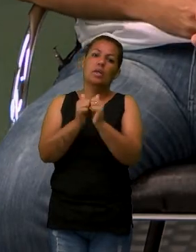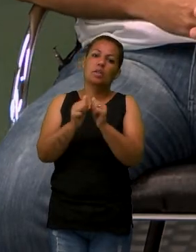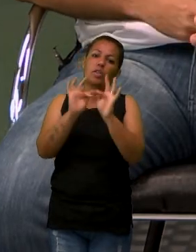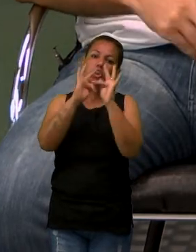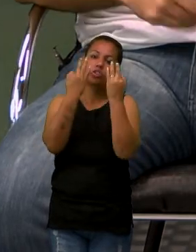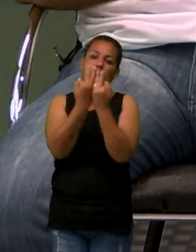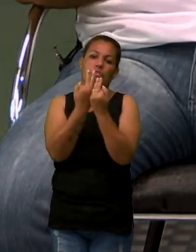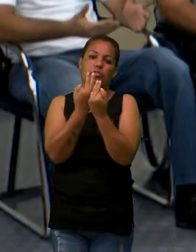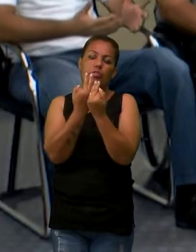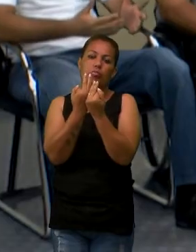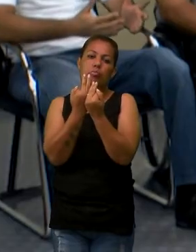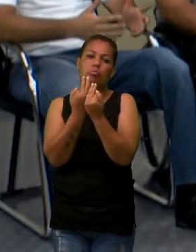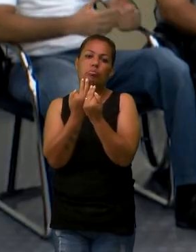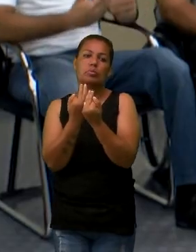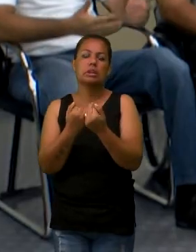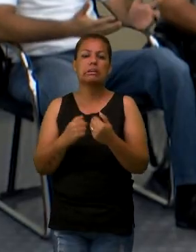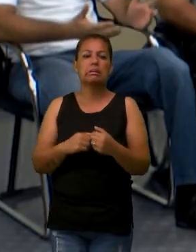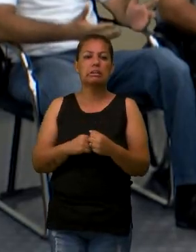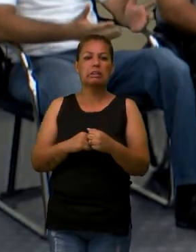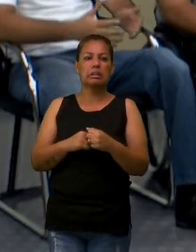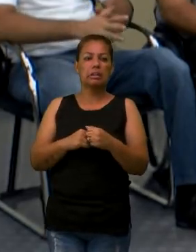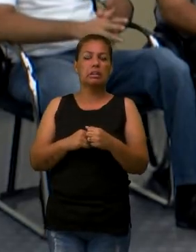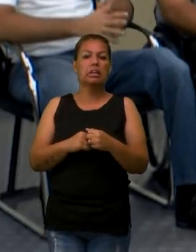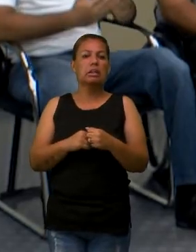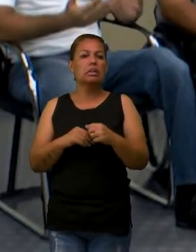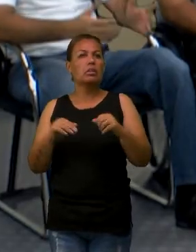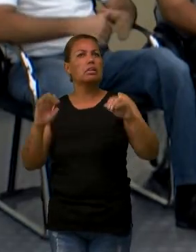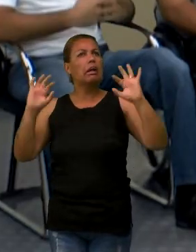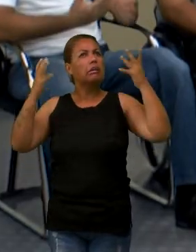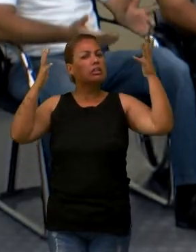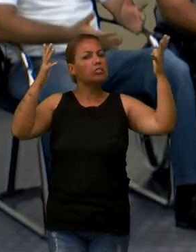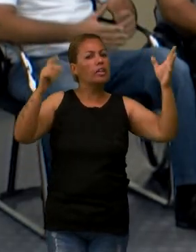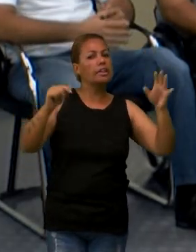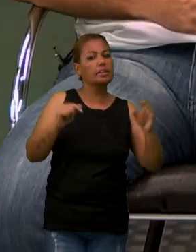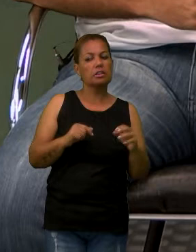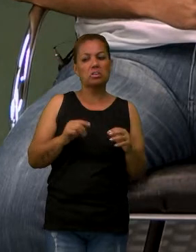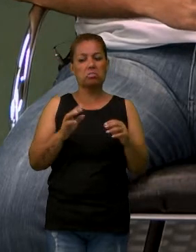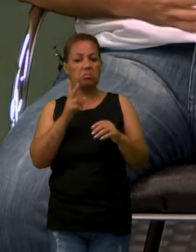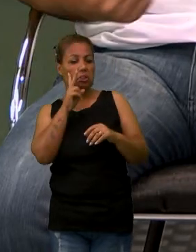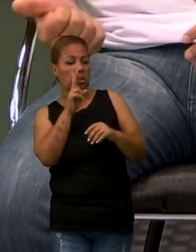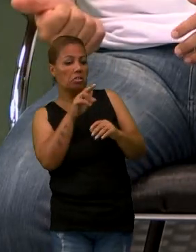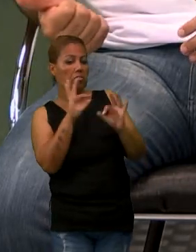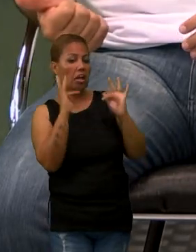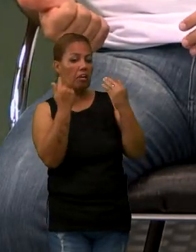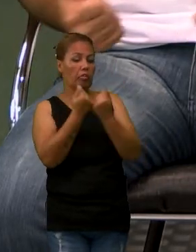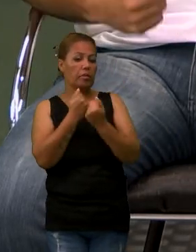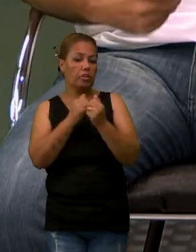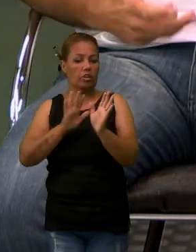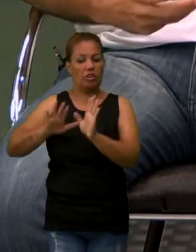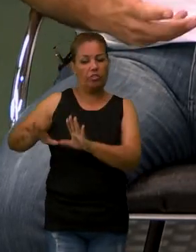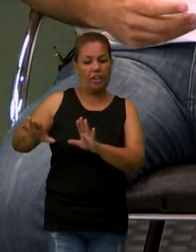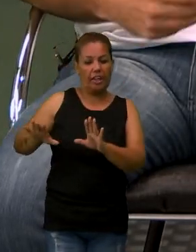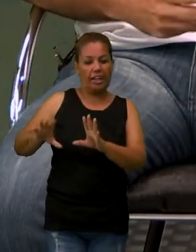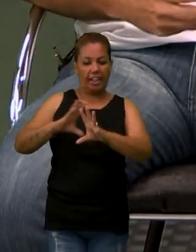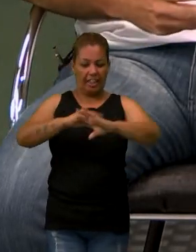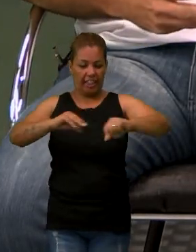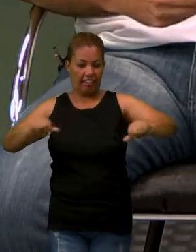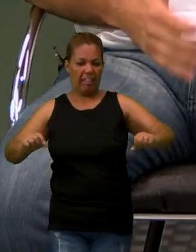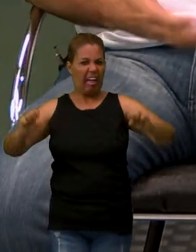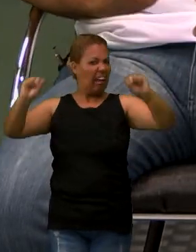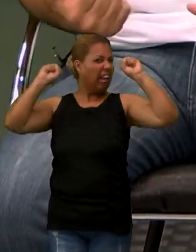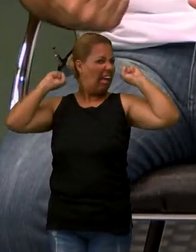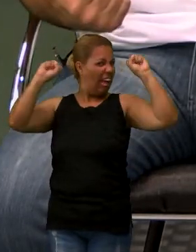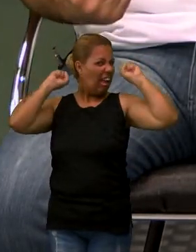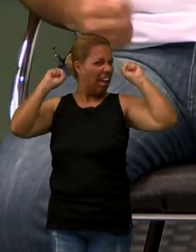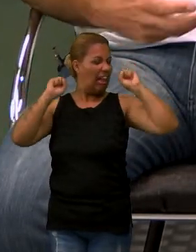familiar então é nossa com confraternizações você vê toda a família a família fica em terra torcendo por você quando você está na